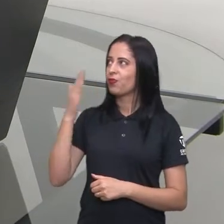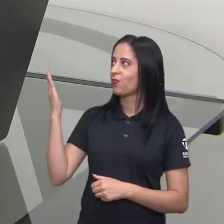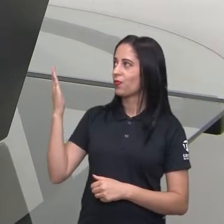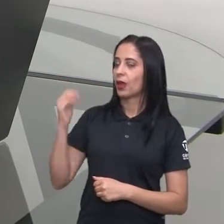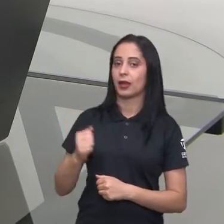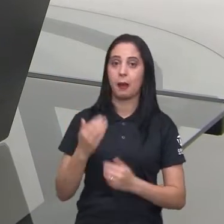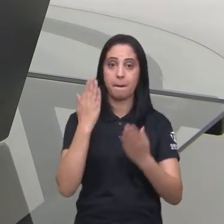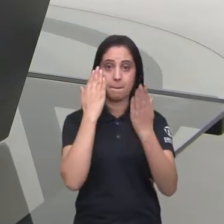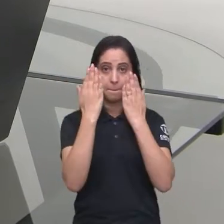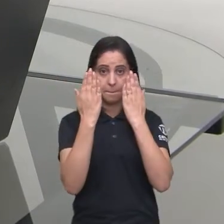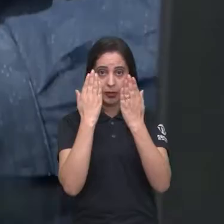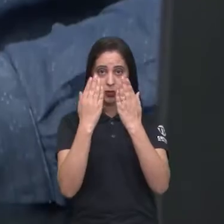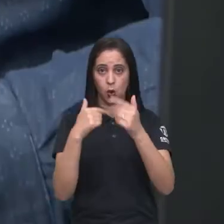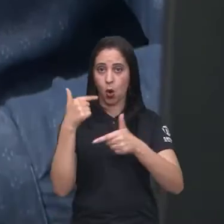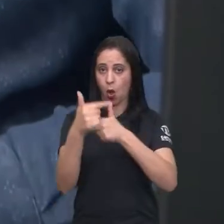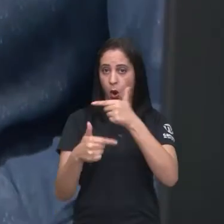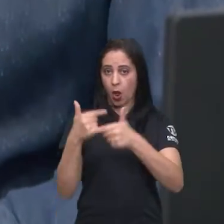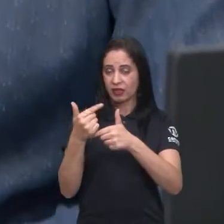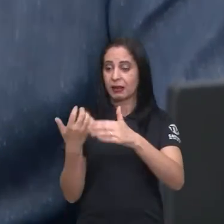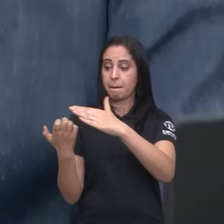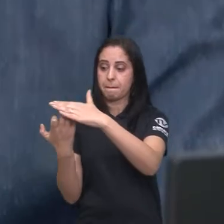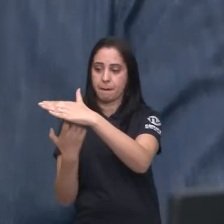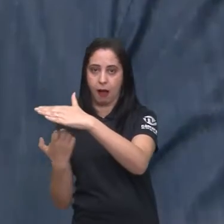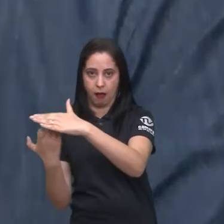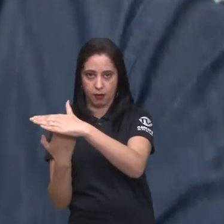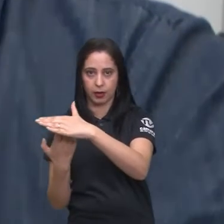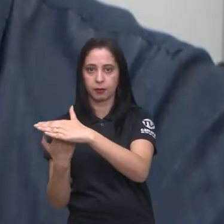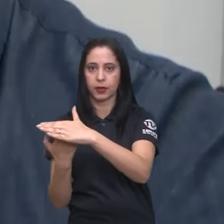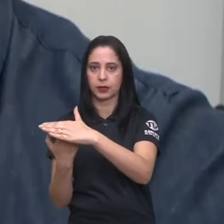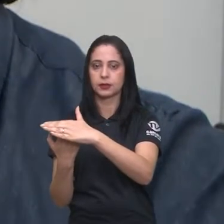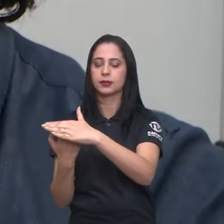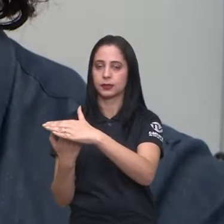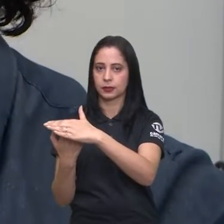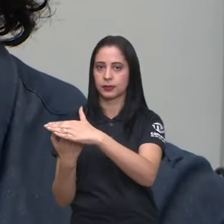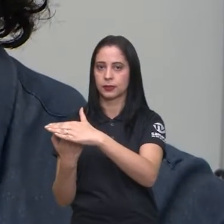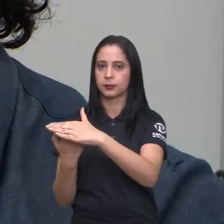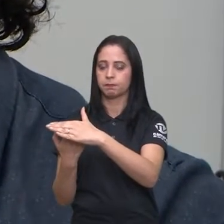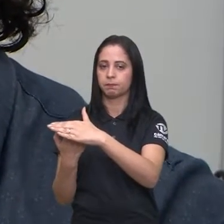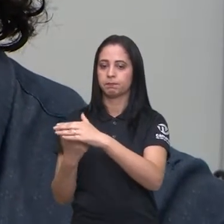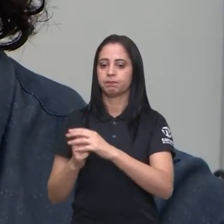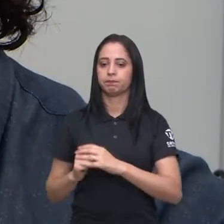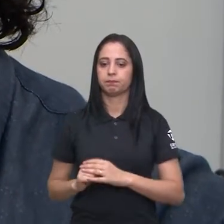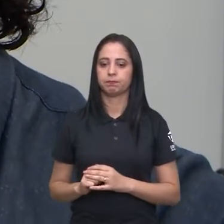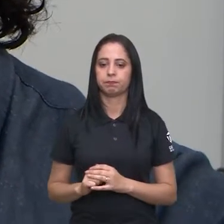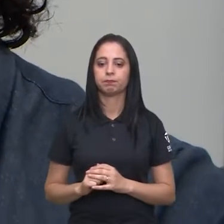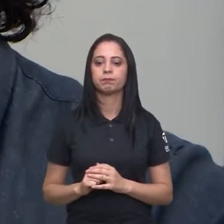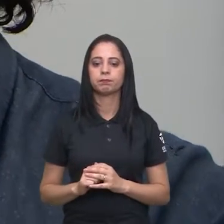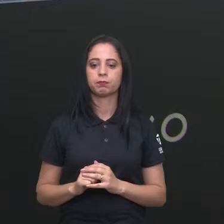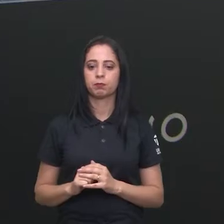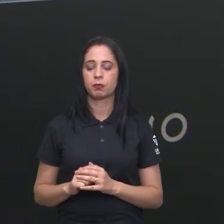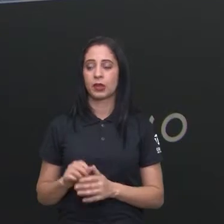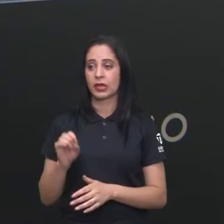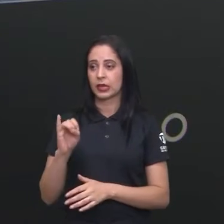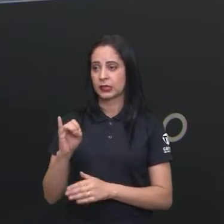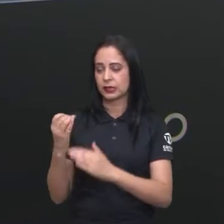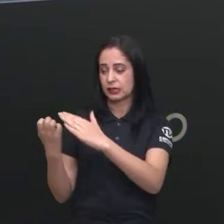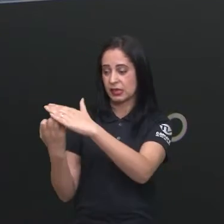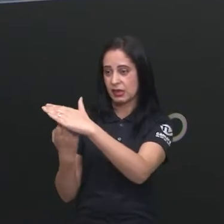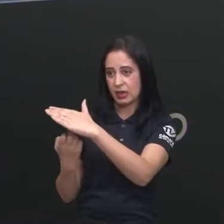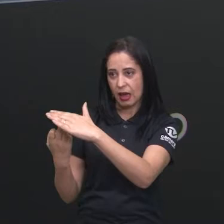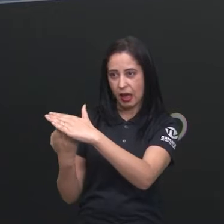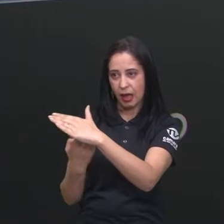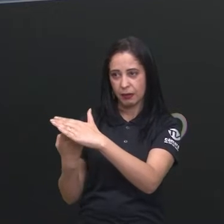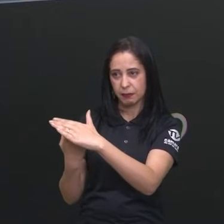psicólogo e trabalha em empresas. Para ele, dar atenção à saúde mental do funcionário é um investimento. Quando a